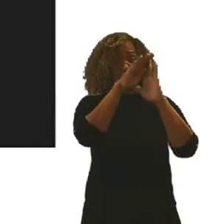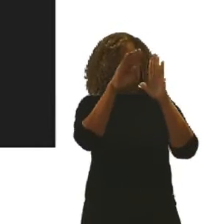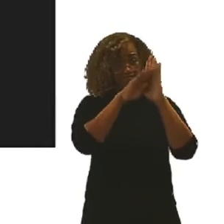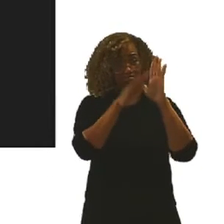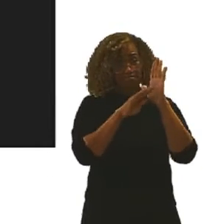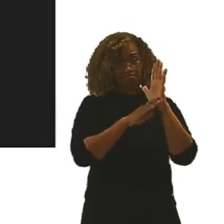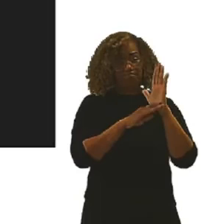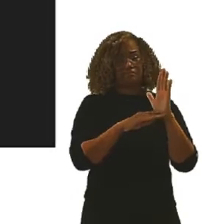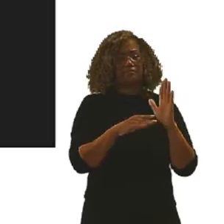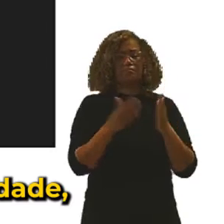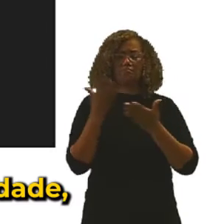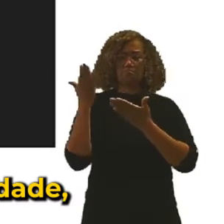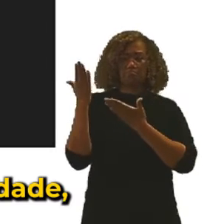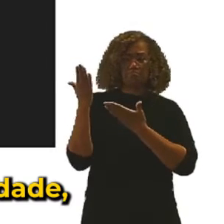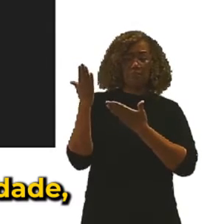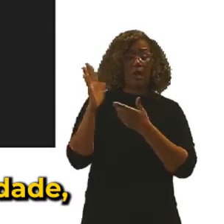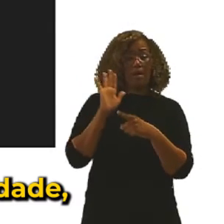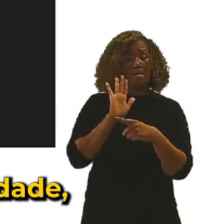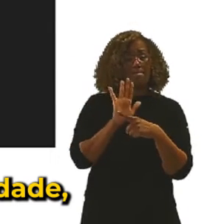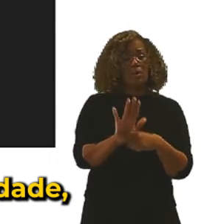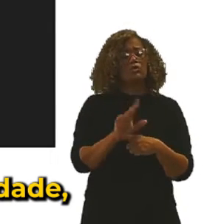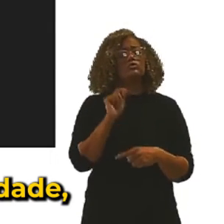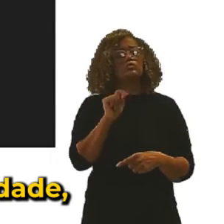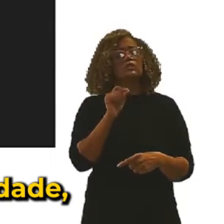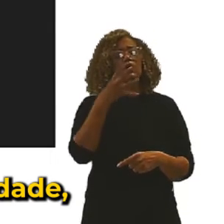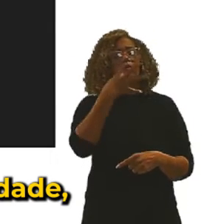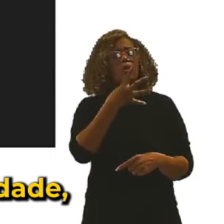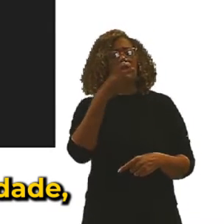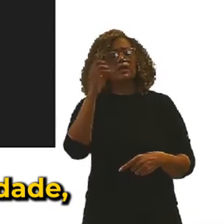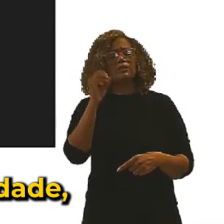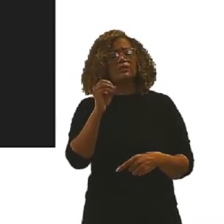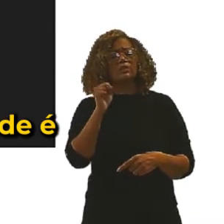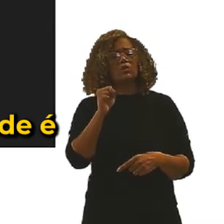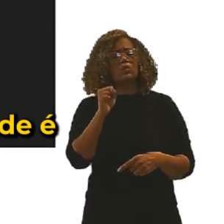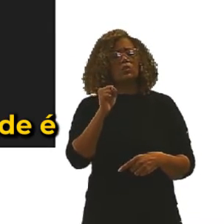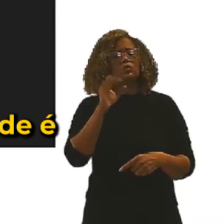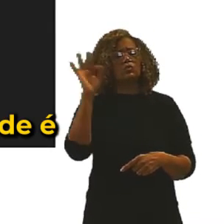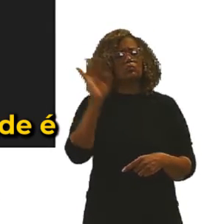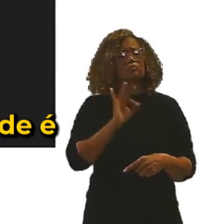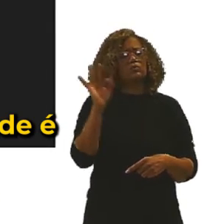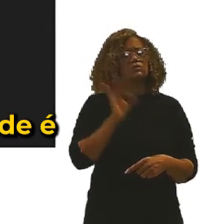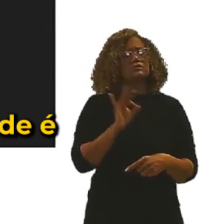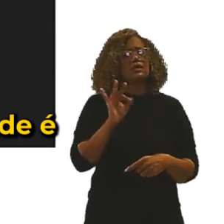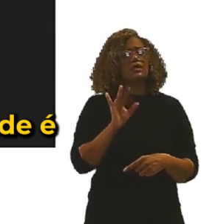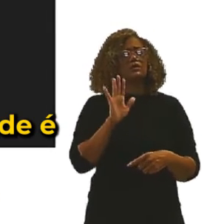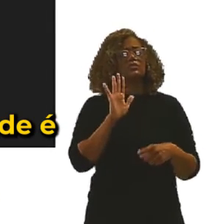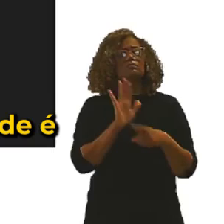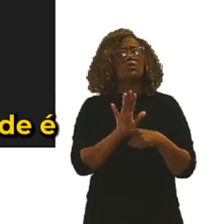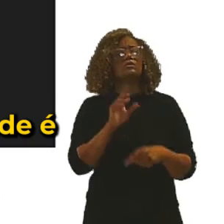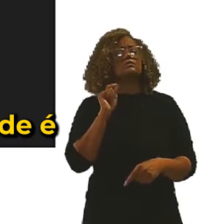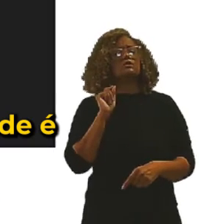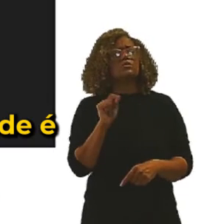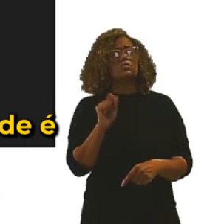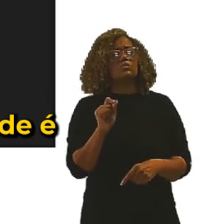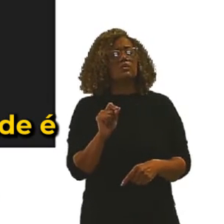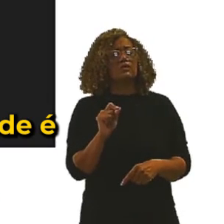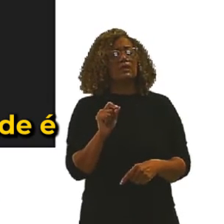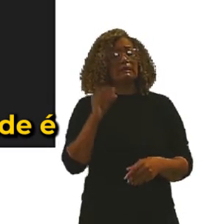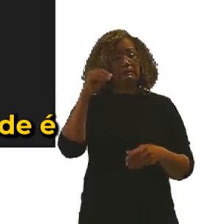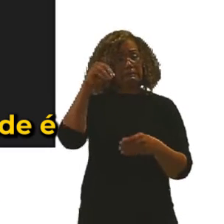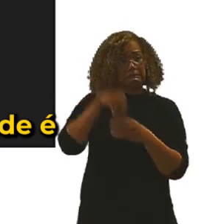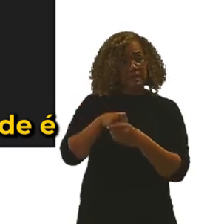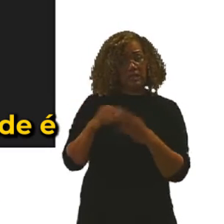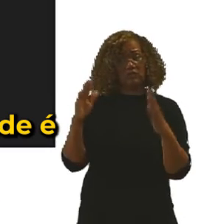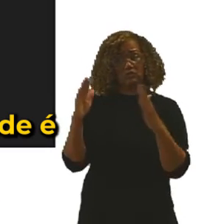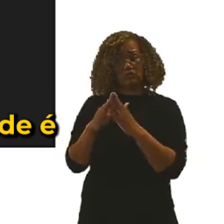mostram que 48% a espacialidade, né, como diz a professora Ani, que a espacialidade é dentro de casa,